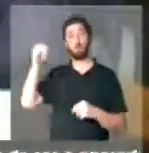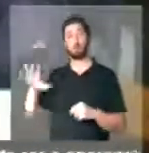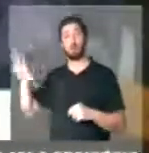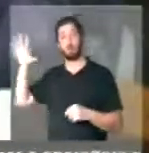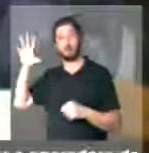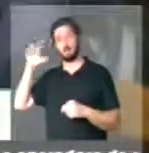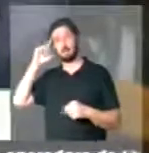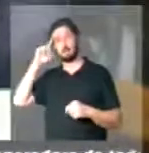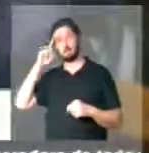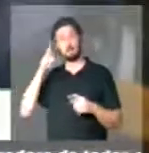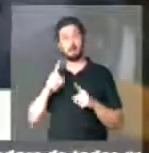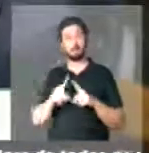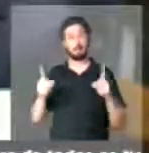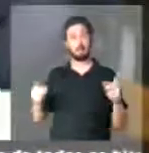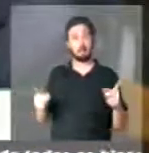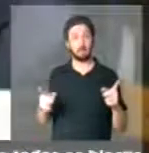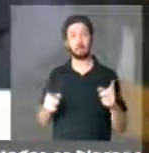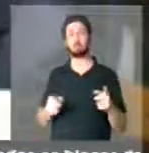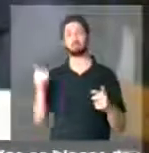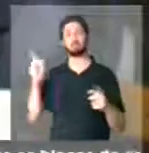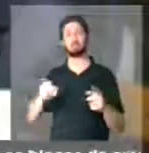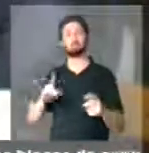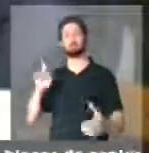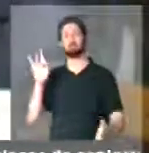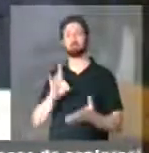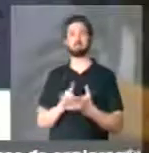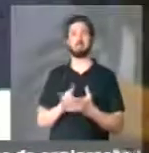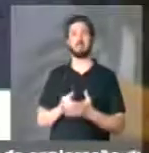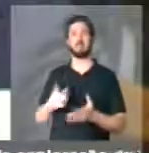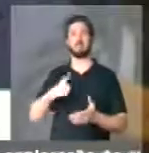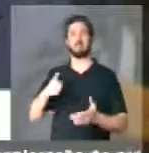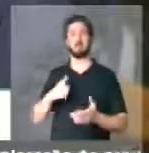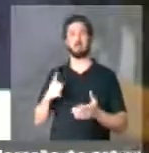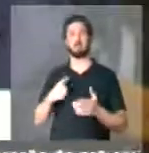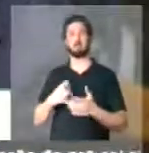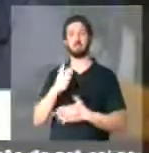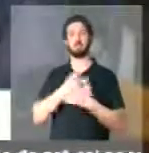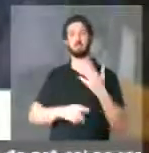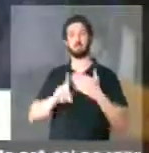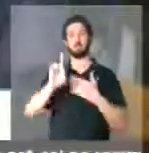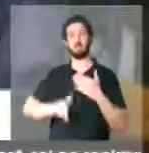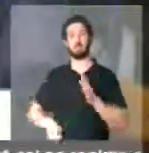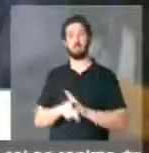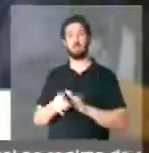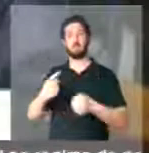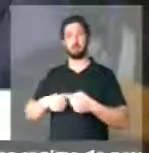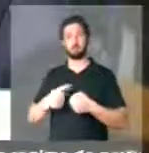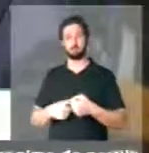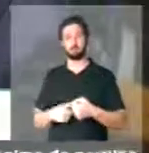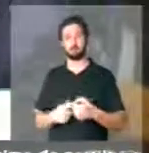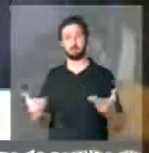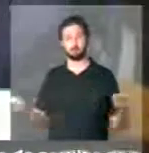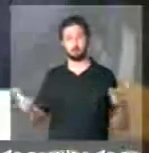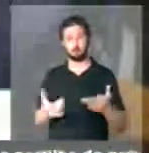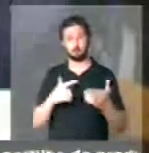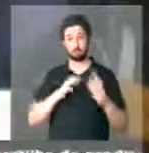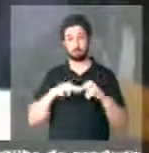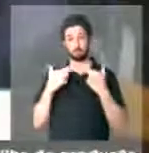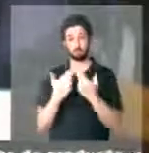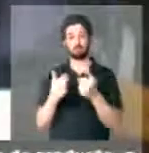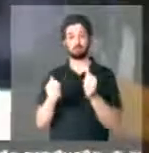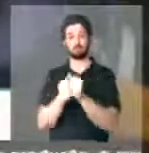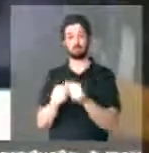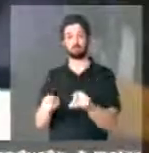nordeste, mas que são definitivas, já constam dos planos diretores dos municípios. Hoje eu tive uma reunião